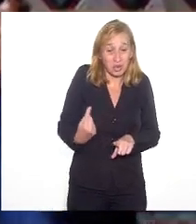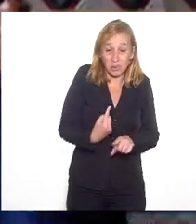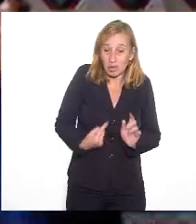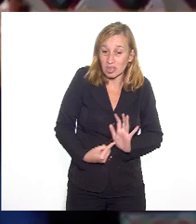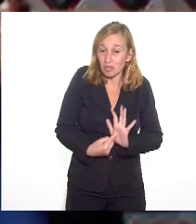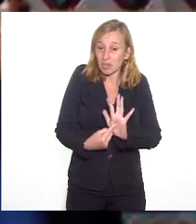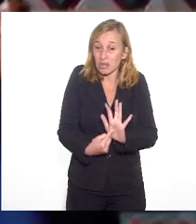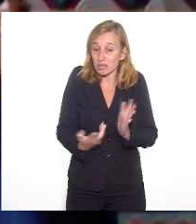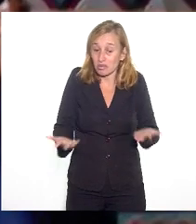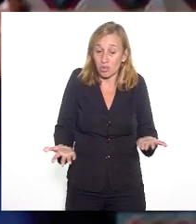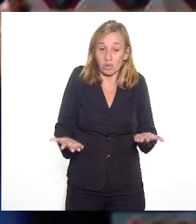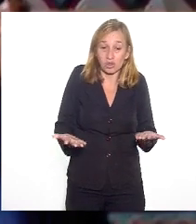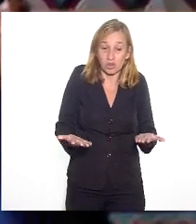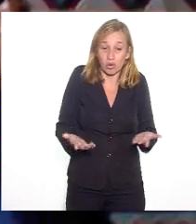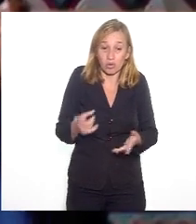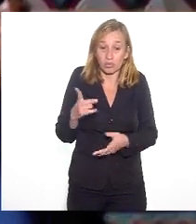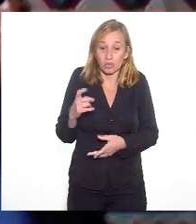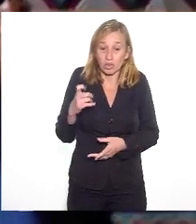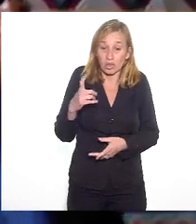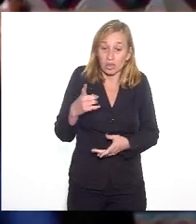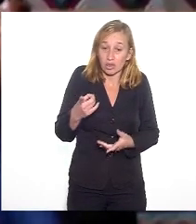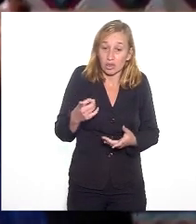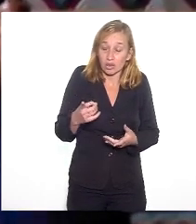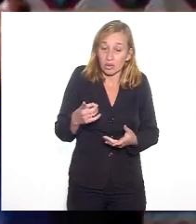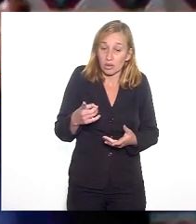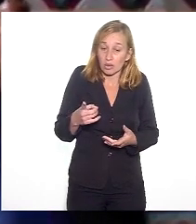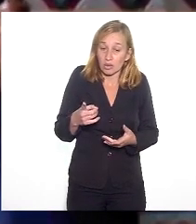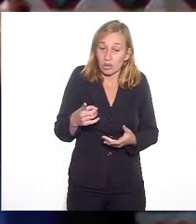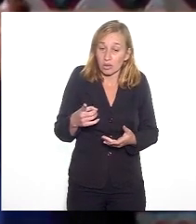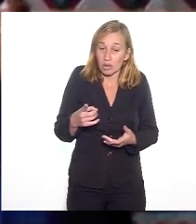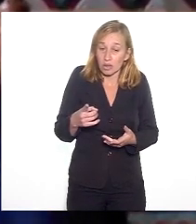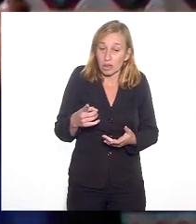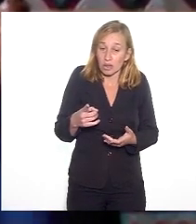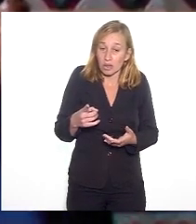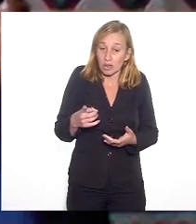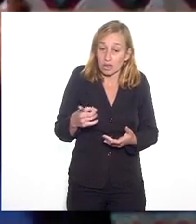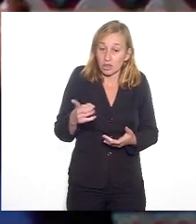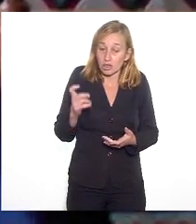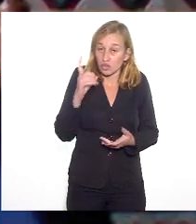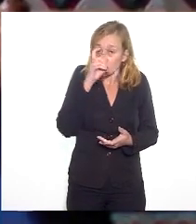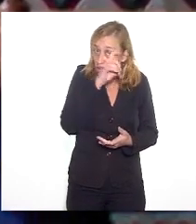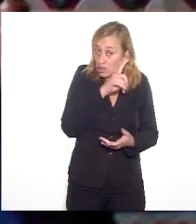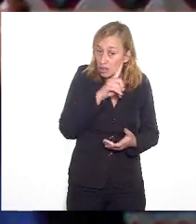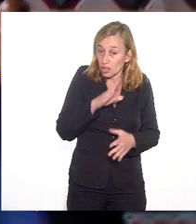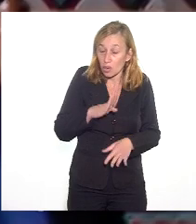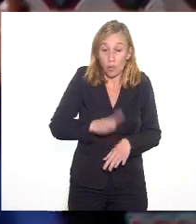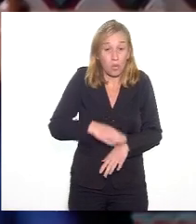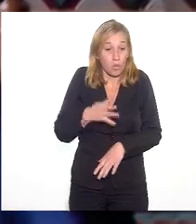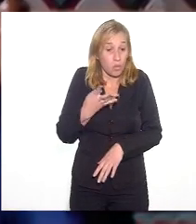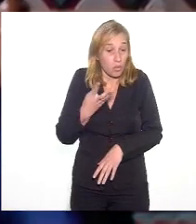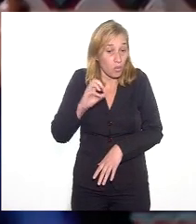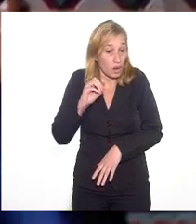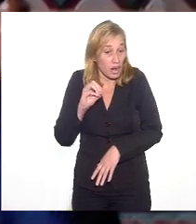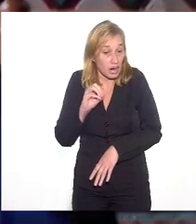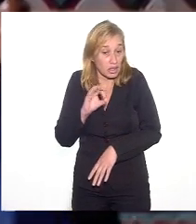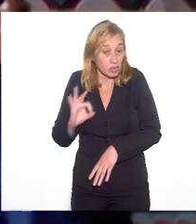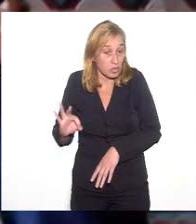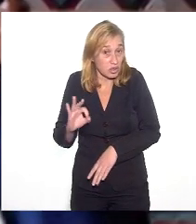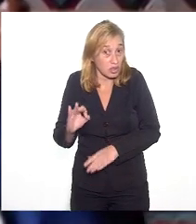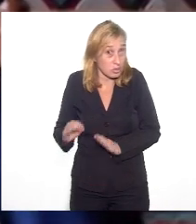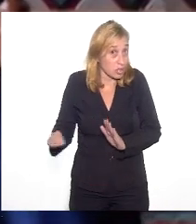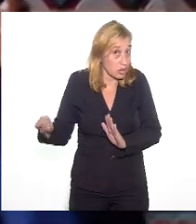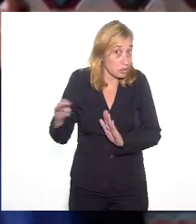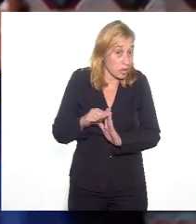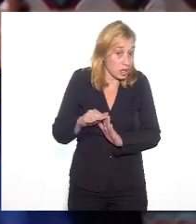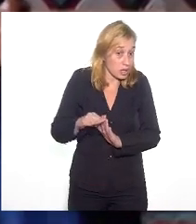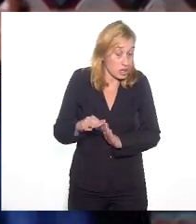se apresenta como uma peça de ficção. Ou seja, a gente amealha uma média de quase 40% acima da média nacional